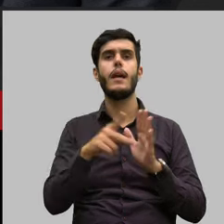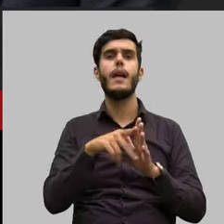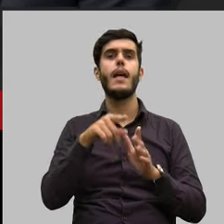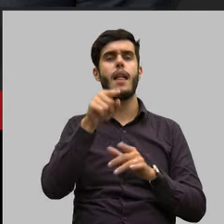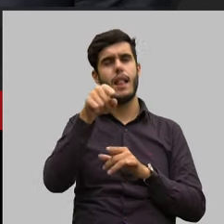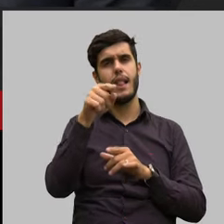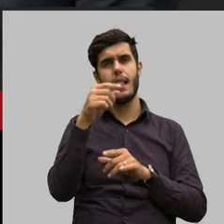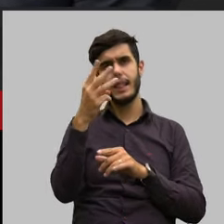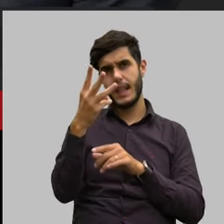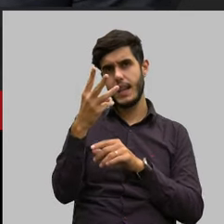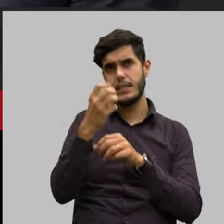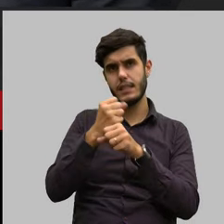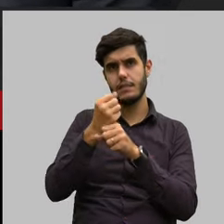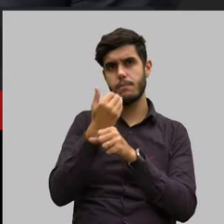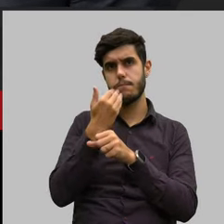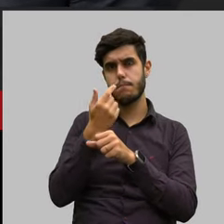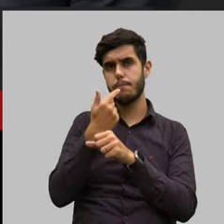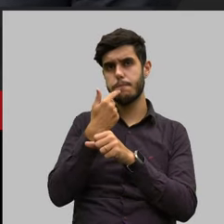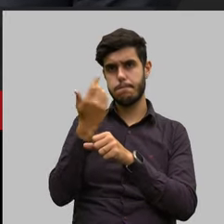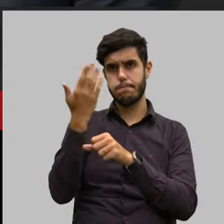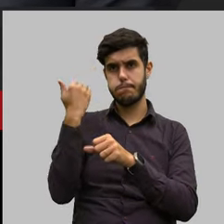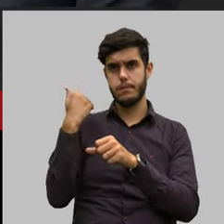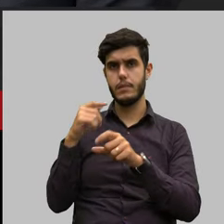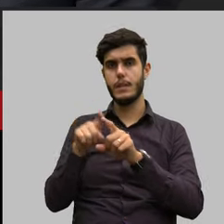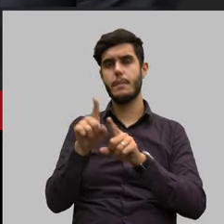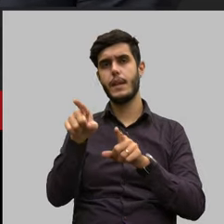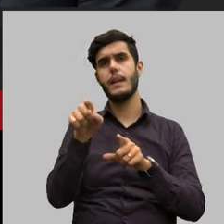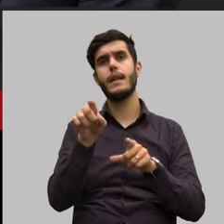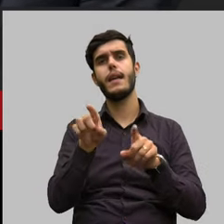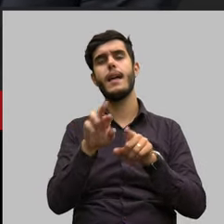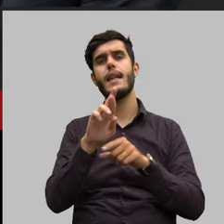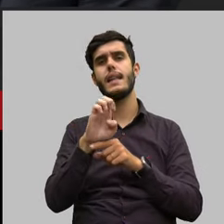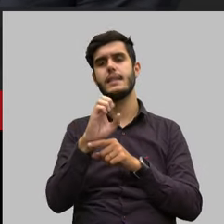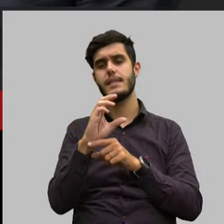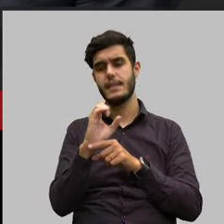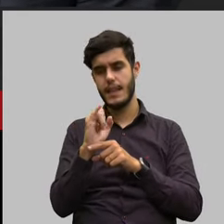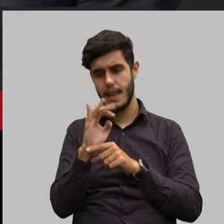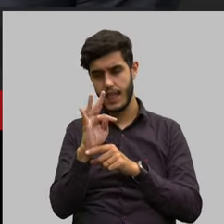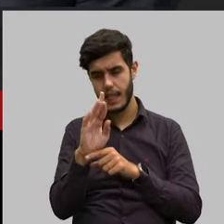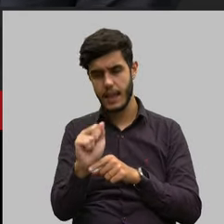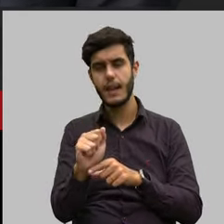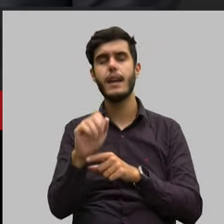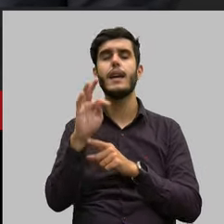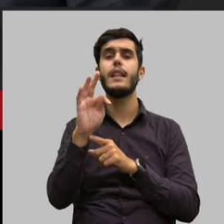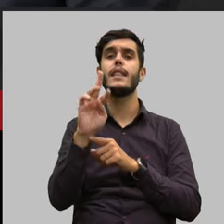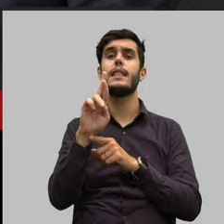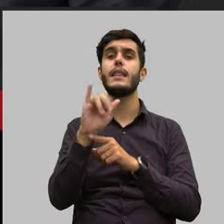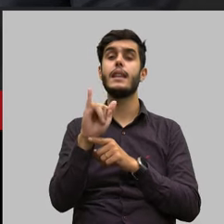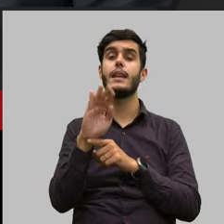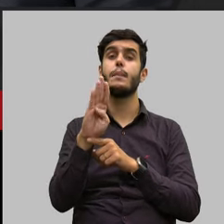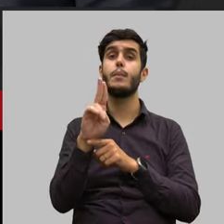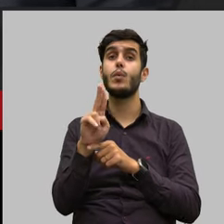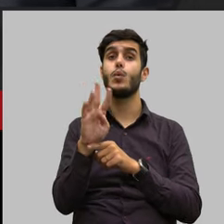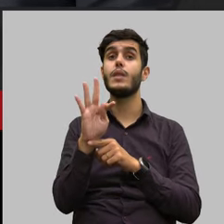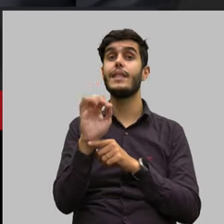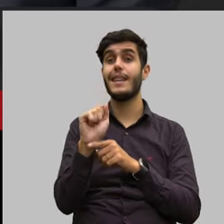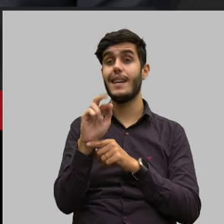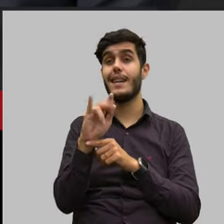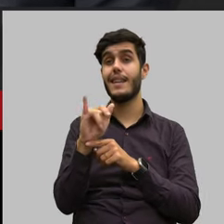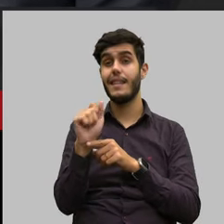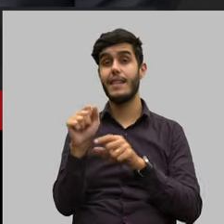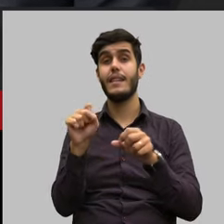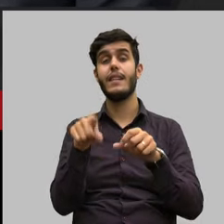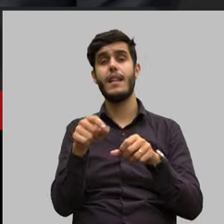né eu vou abrir eh a receita tributária mas observamos ali no ano de 2022 2023 uma